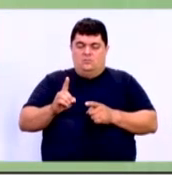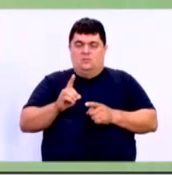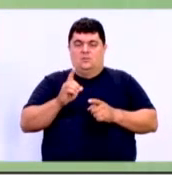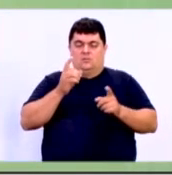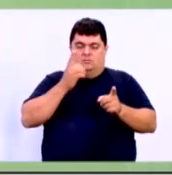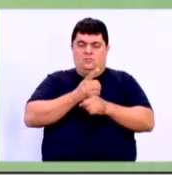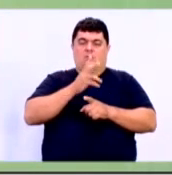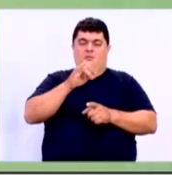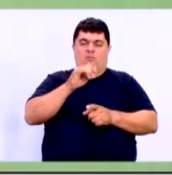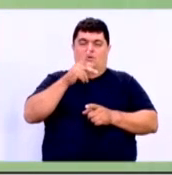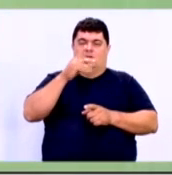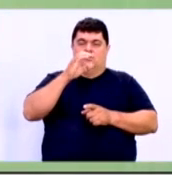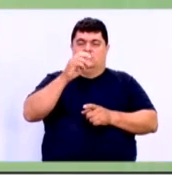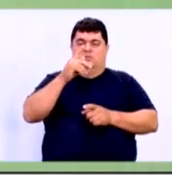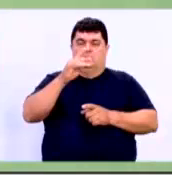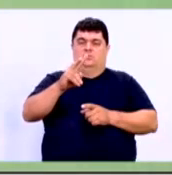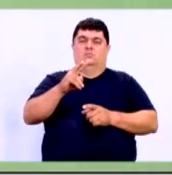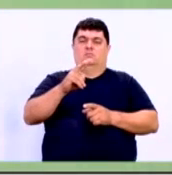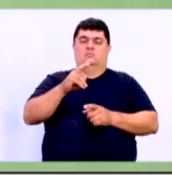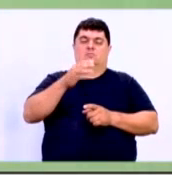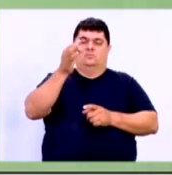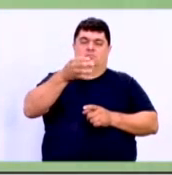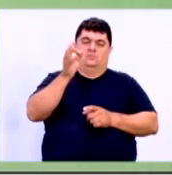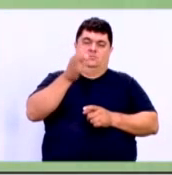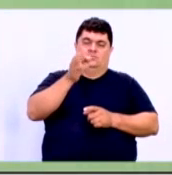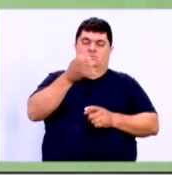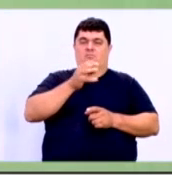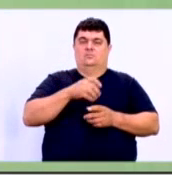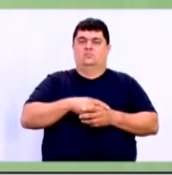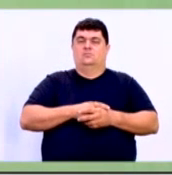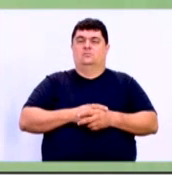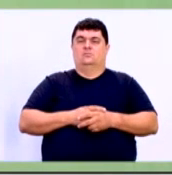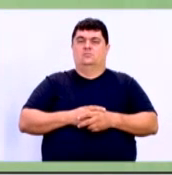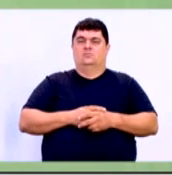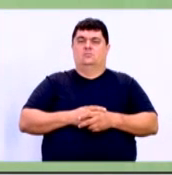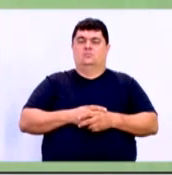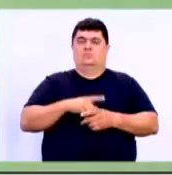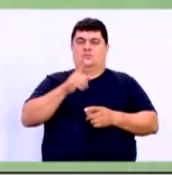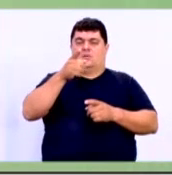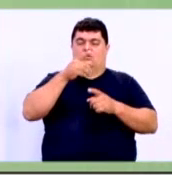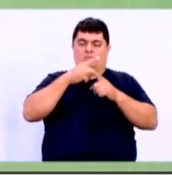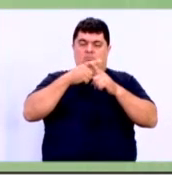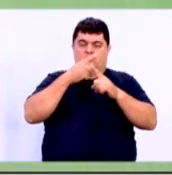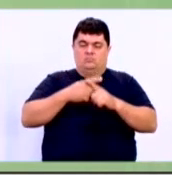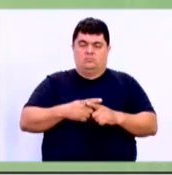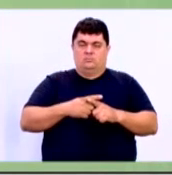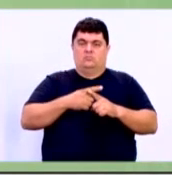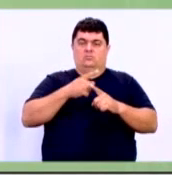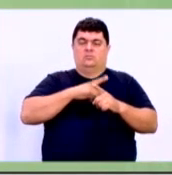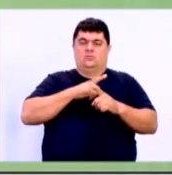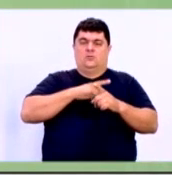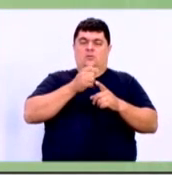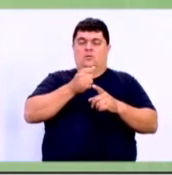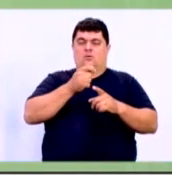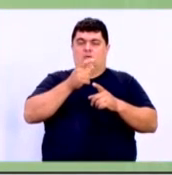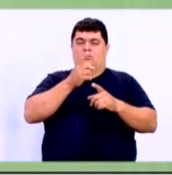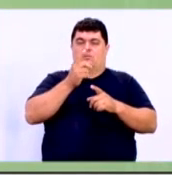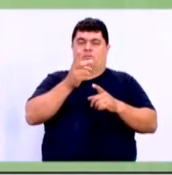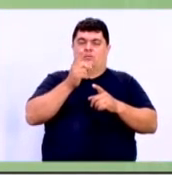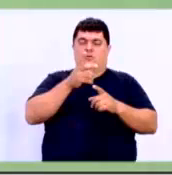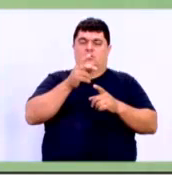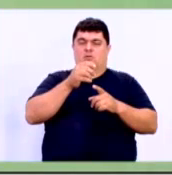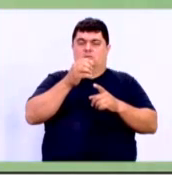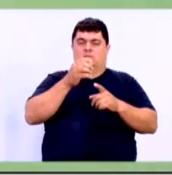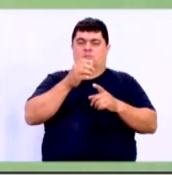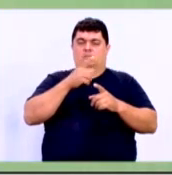acho o CPV. Isso aí, aluno, isso mesmo. Você multiplicando a unidade vendida pelo valor do CPP, você